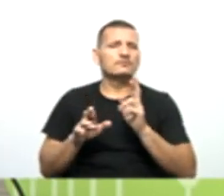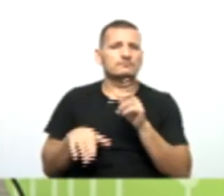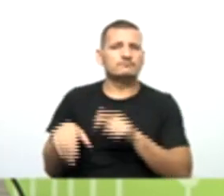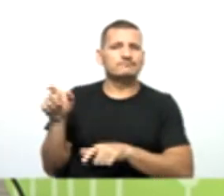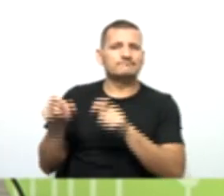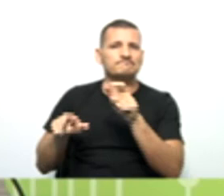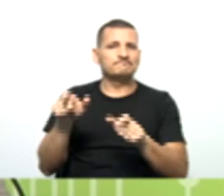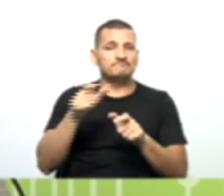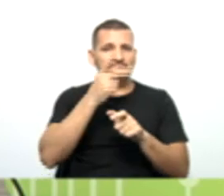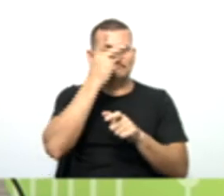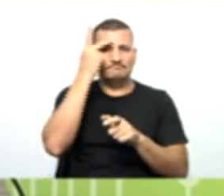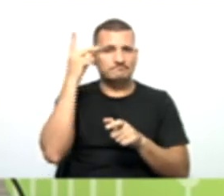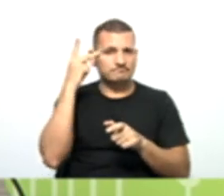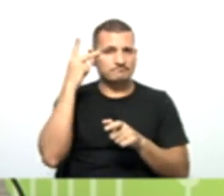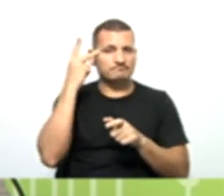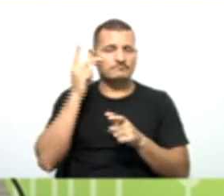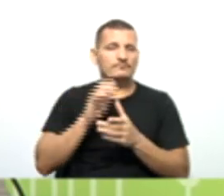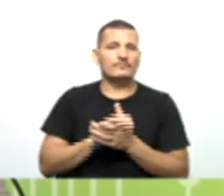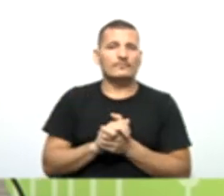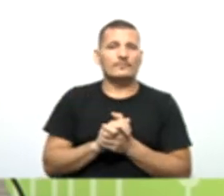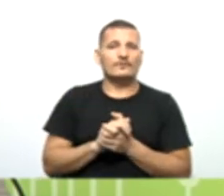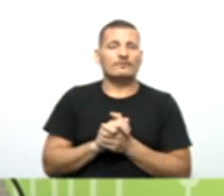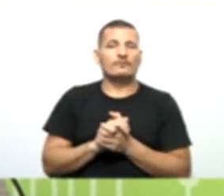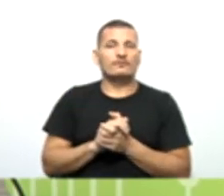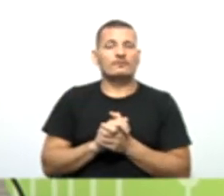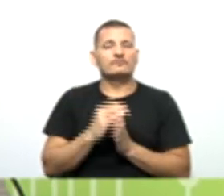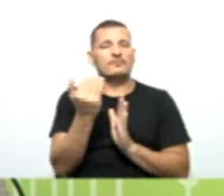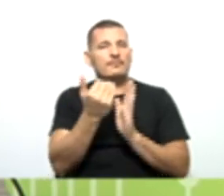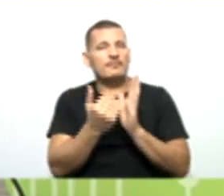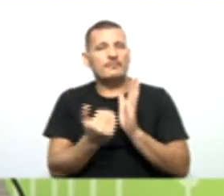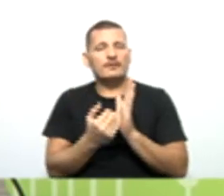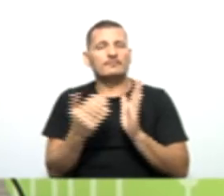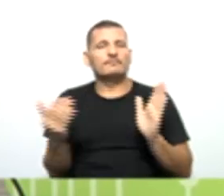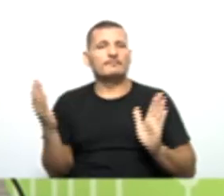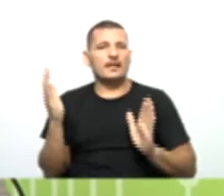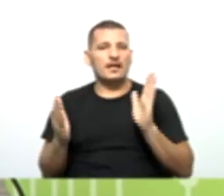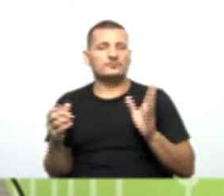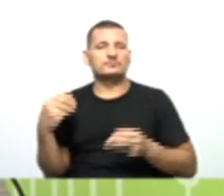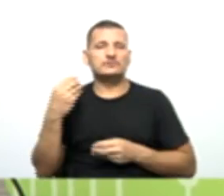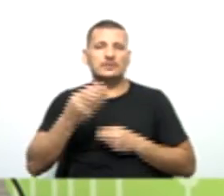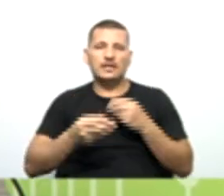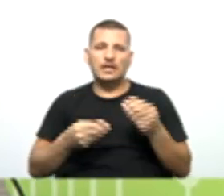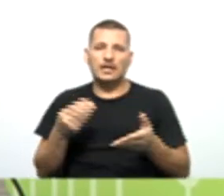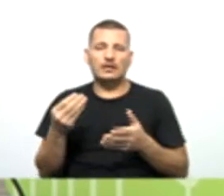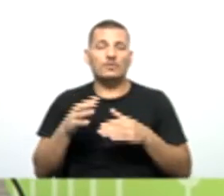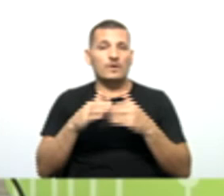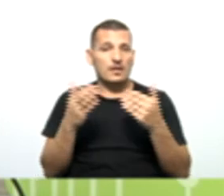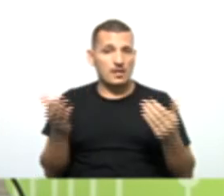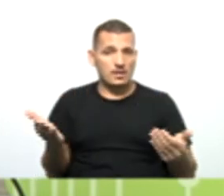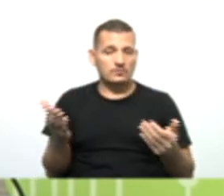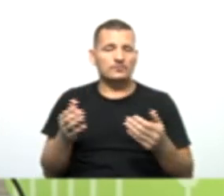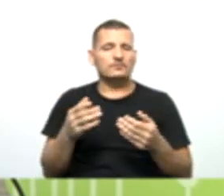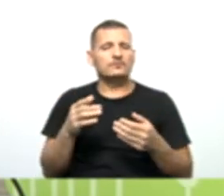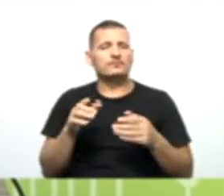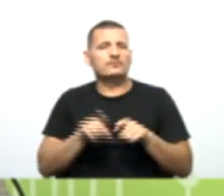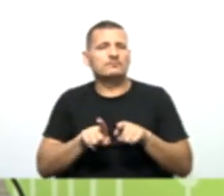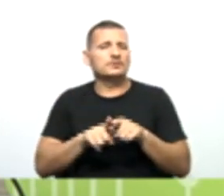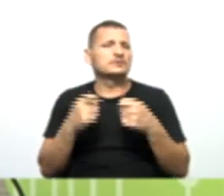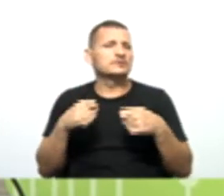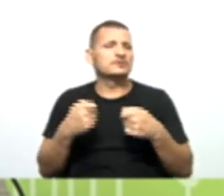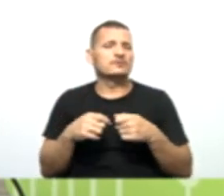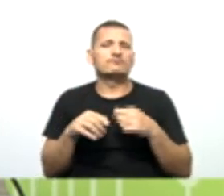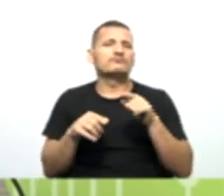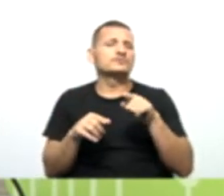pessoas, quando que vão ser entregues essas atividades e o que vai ser necessário você ter de recursos para